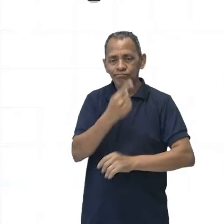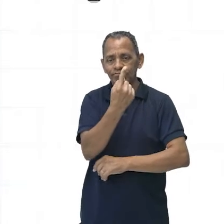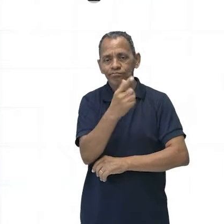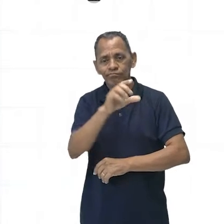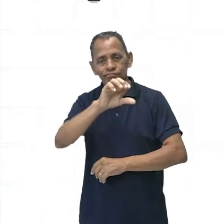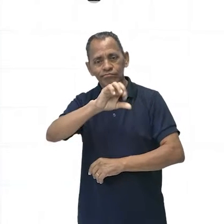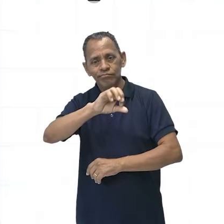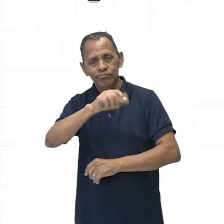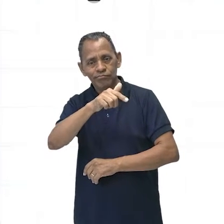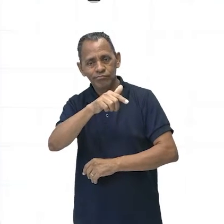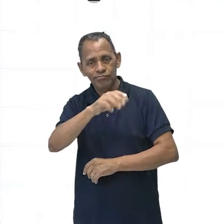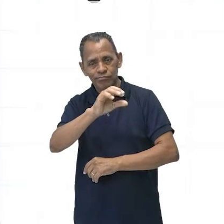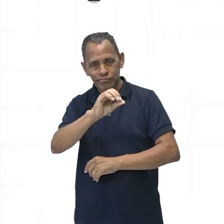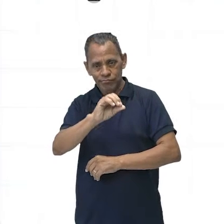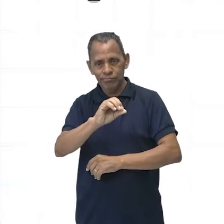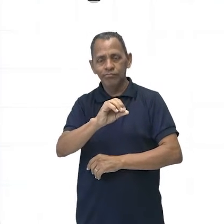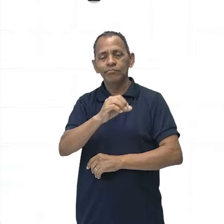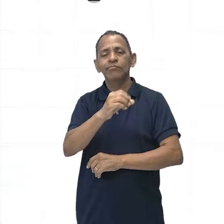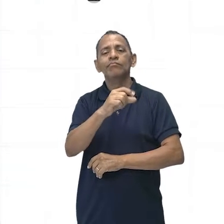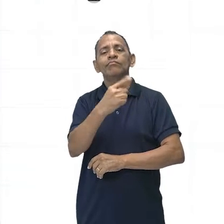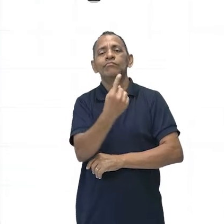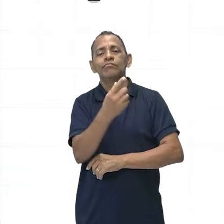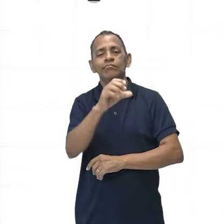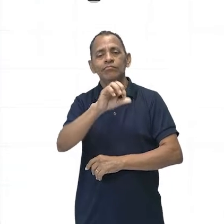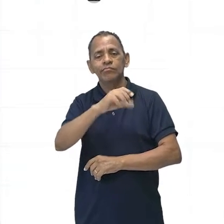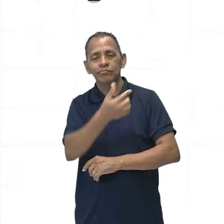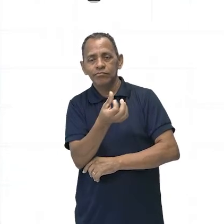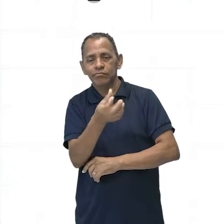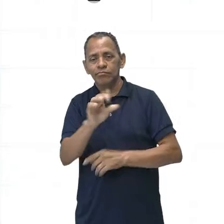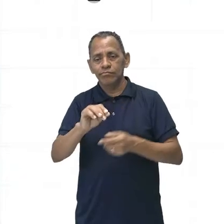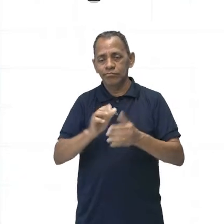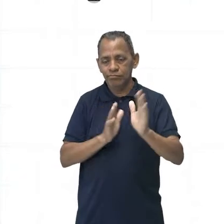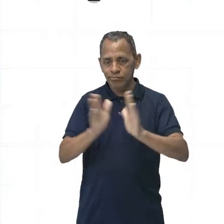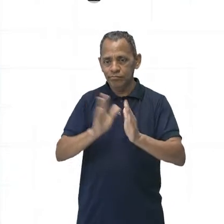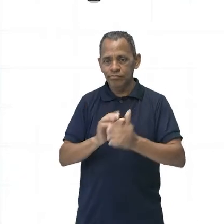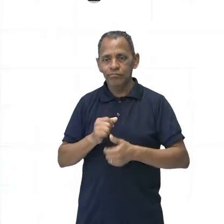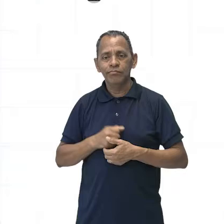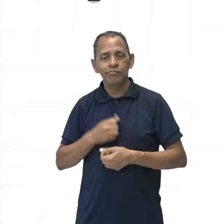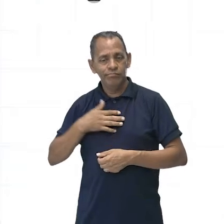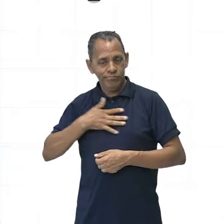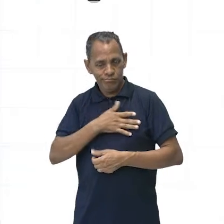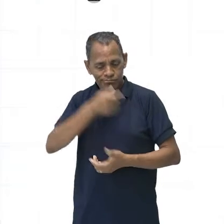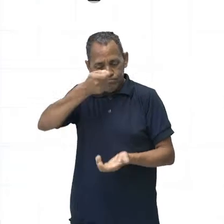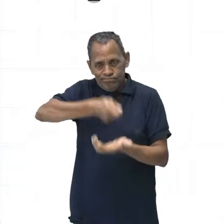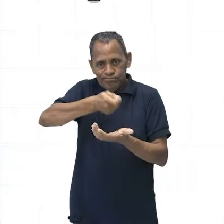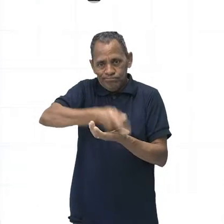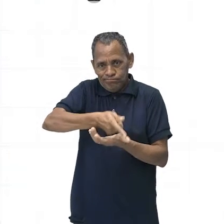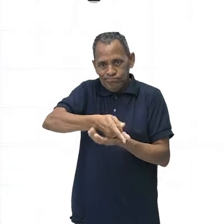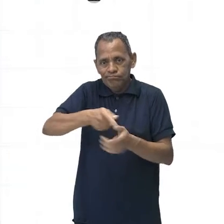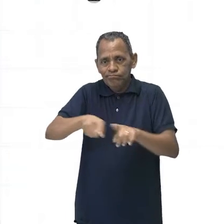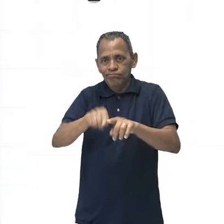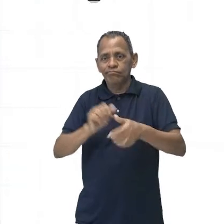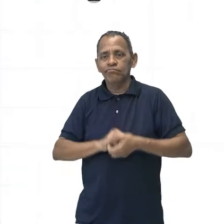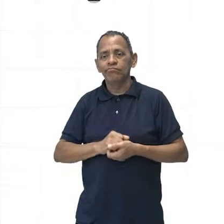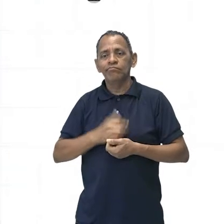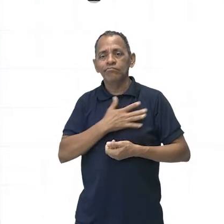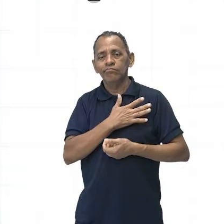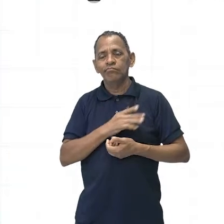e 70, durante o período da ditadura militar, que foi de 1964 a